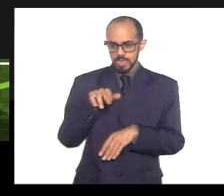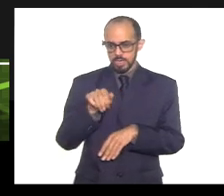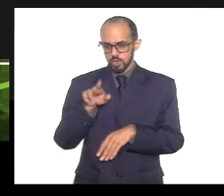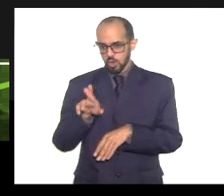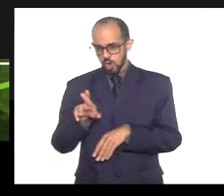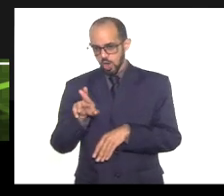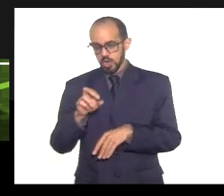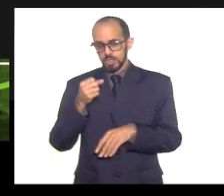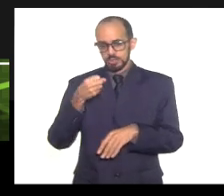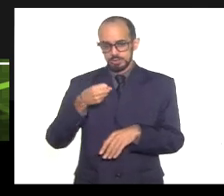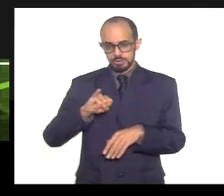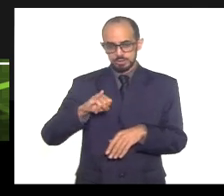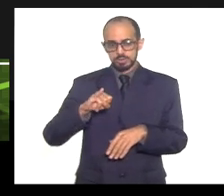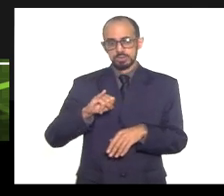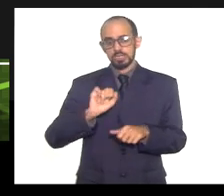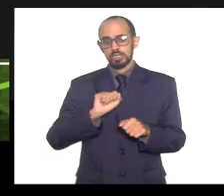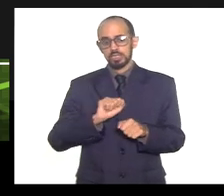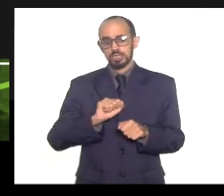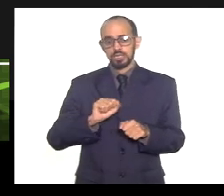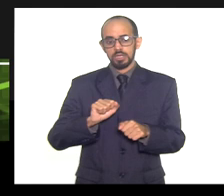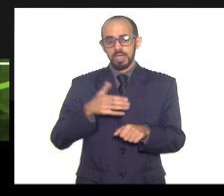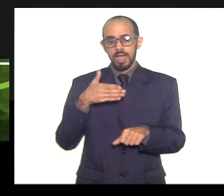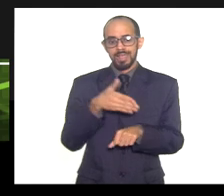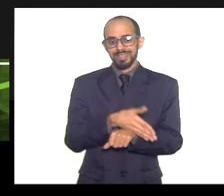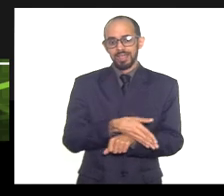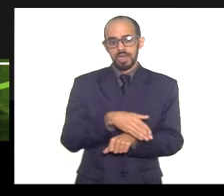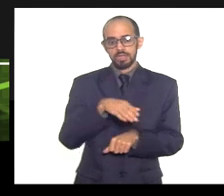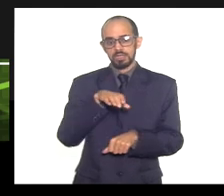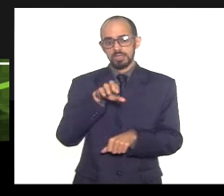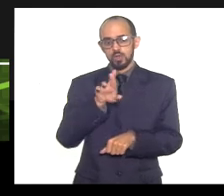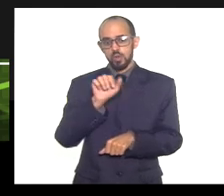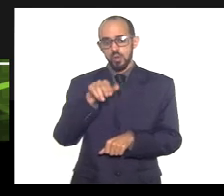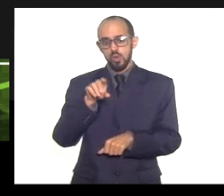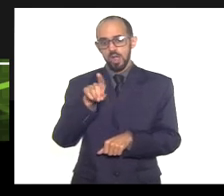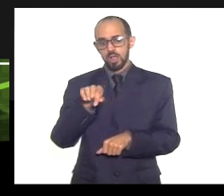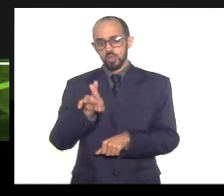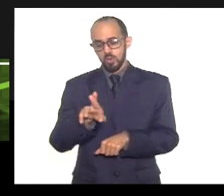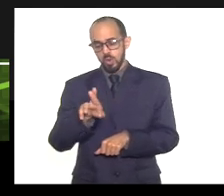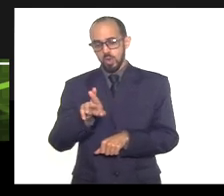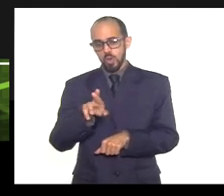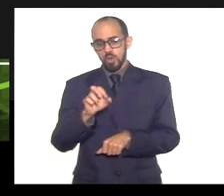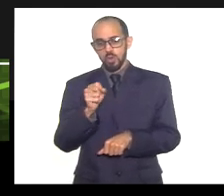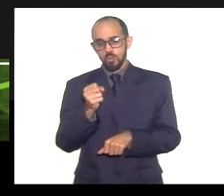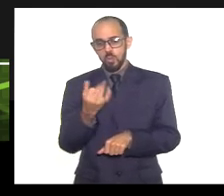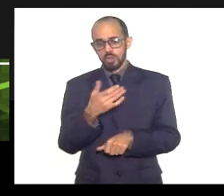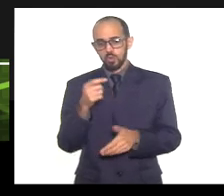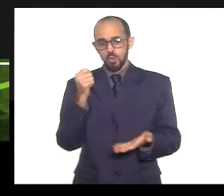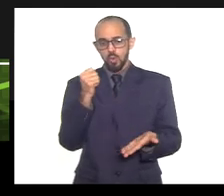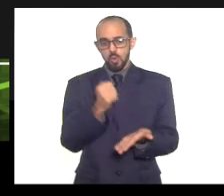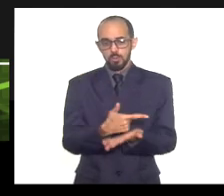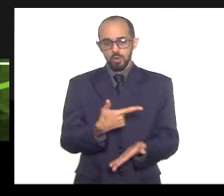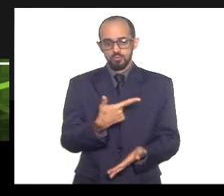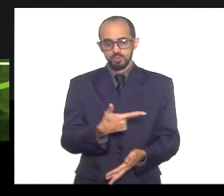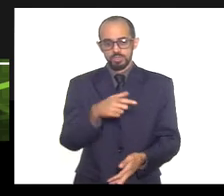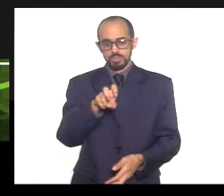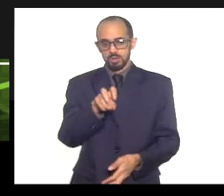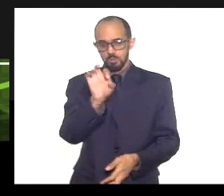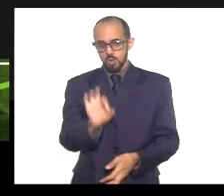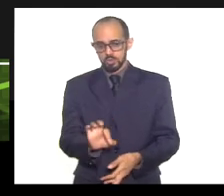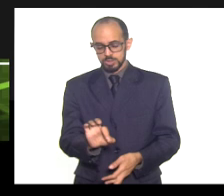se ao adentrar em Roncador, né, ao comprar 25% do ativo de